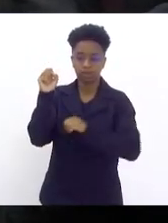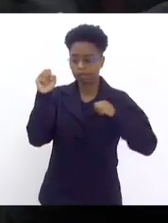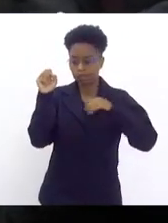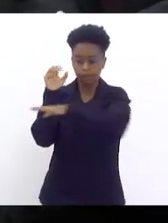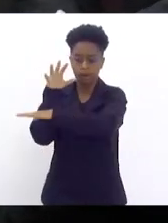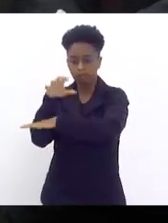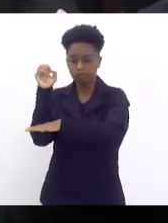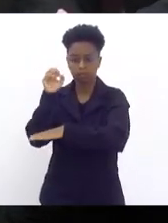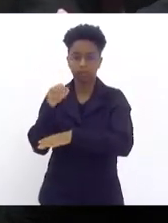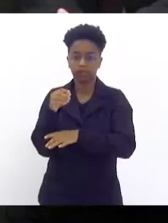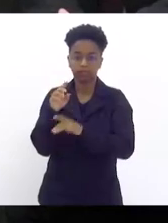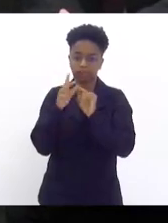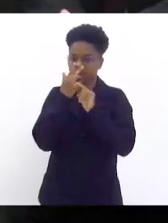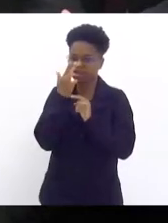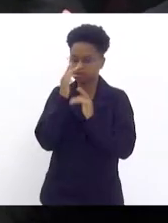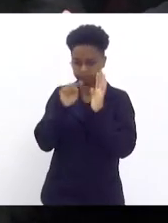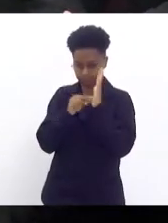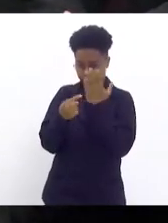abafar